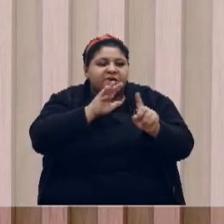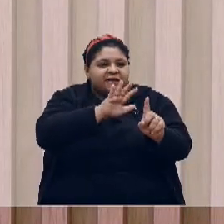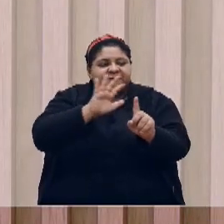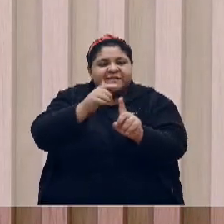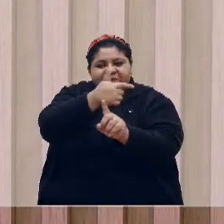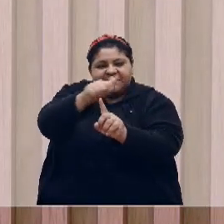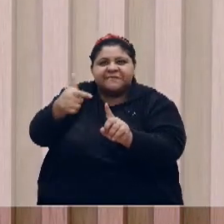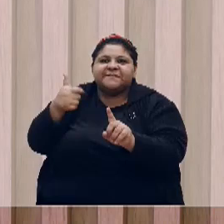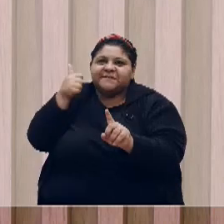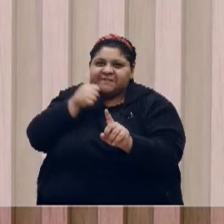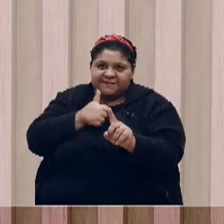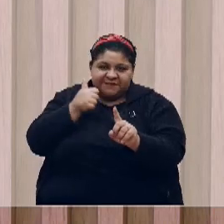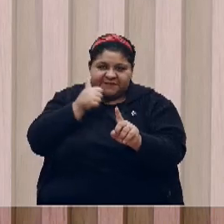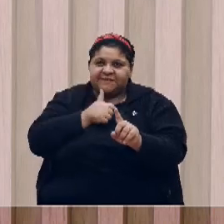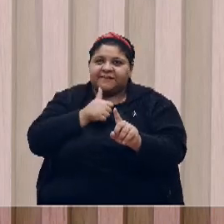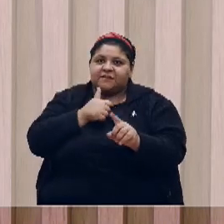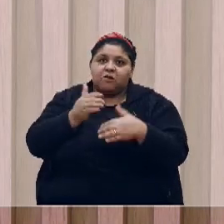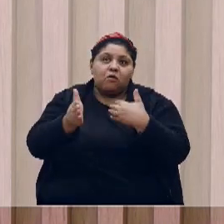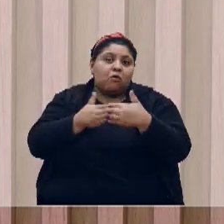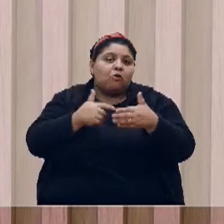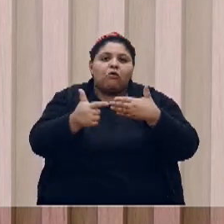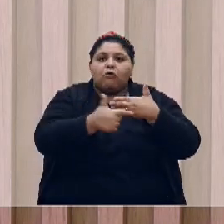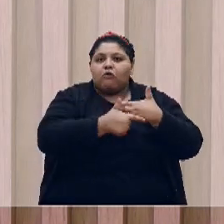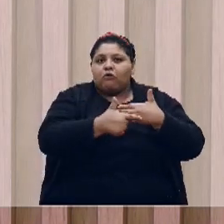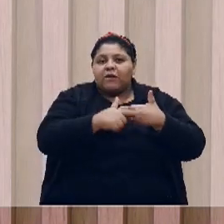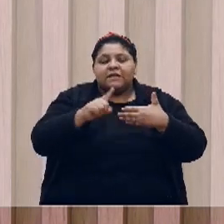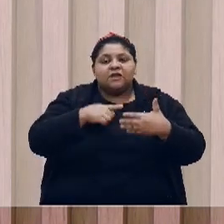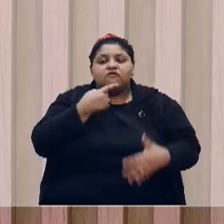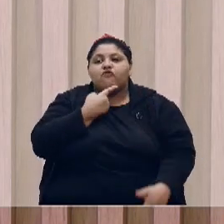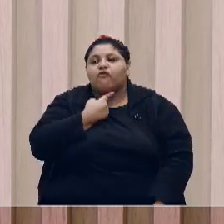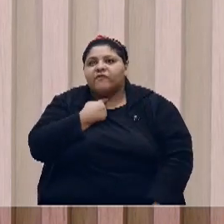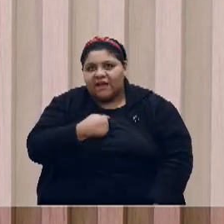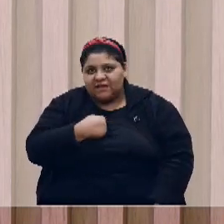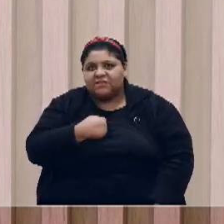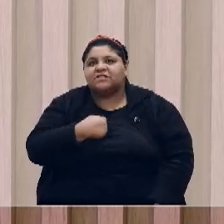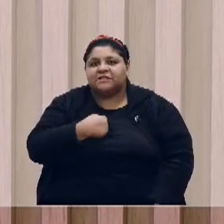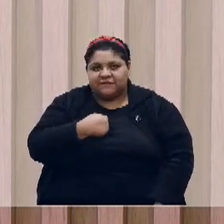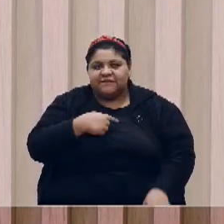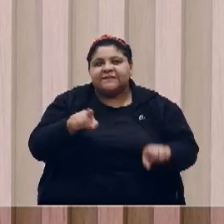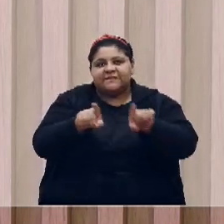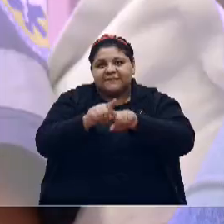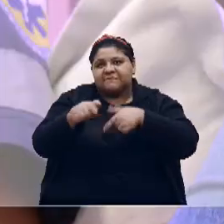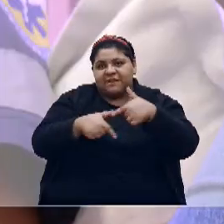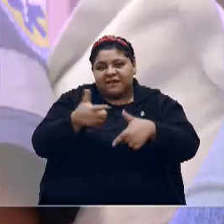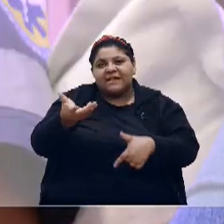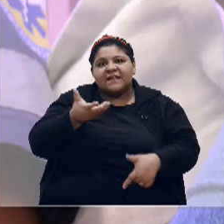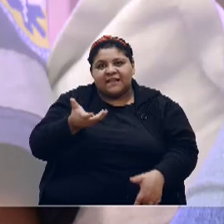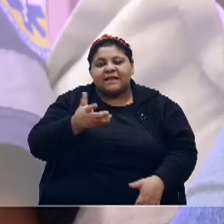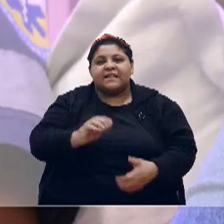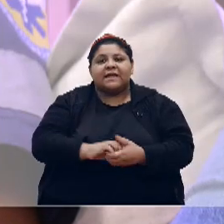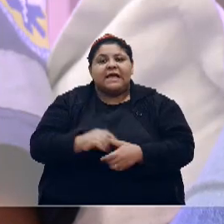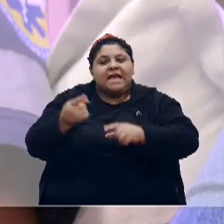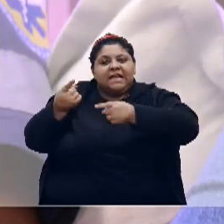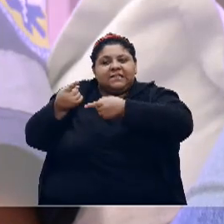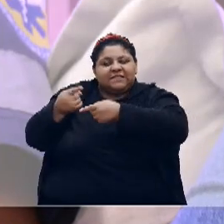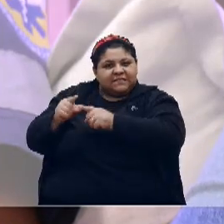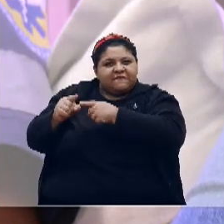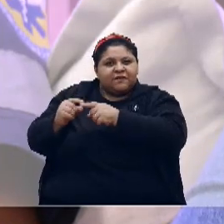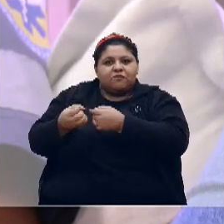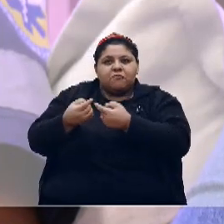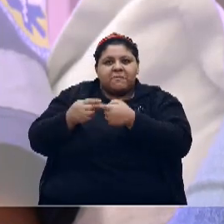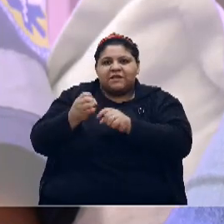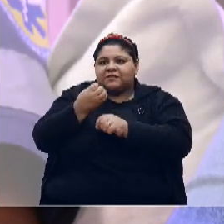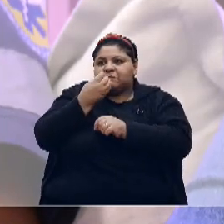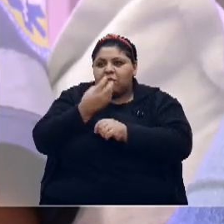mulheres também assumir qualquer cargo que tenham vontade, né? Que queiram também. Que queiram, né? É bem desafiador, mas é bem gratificante tu